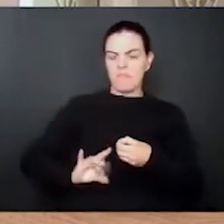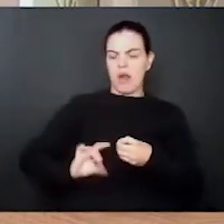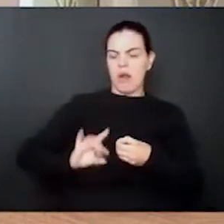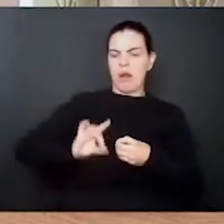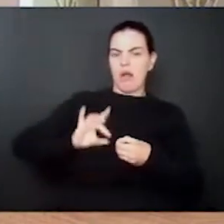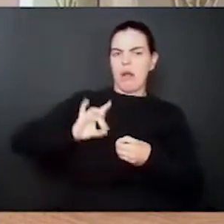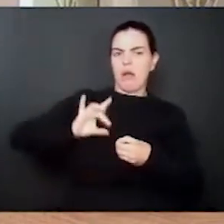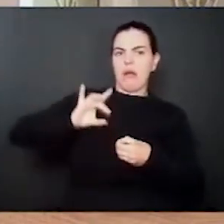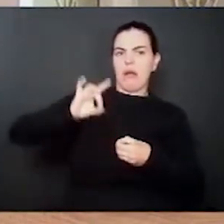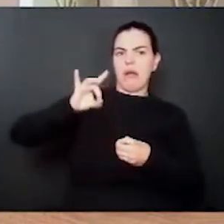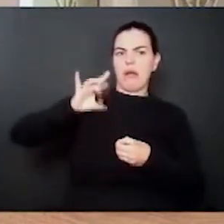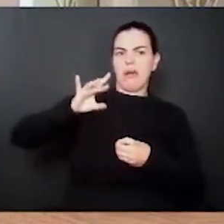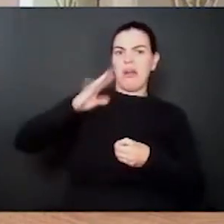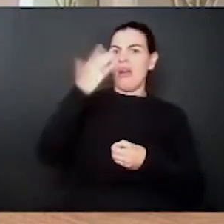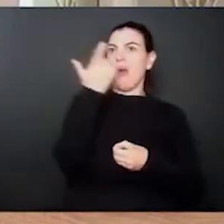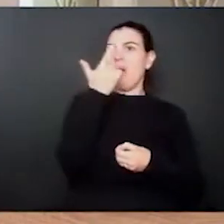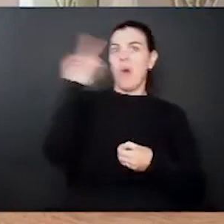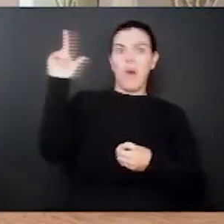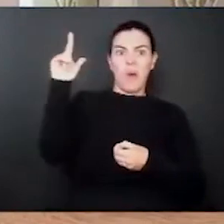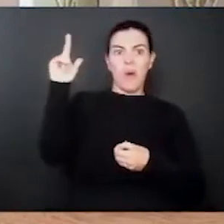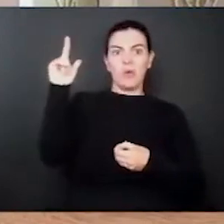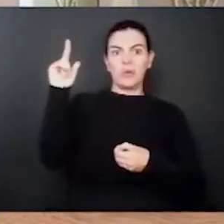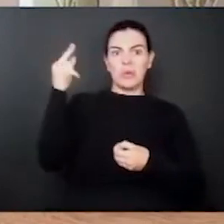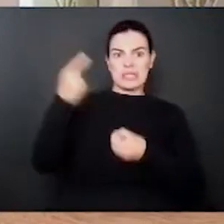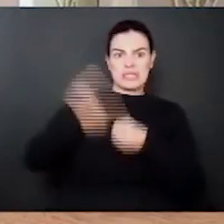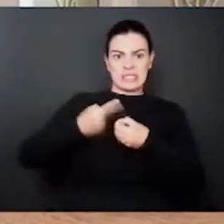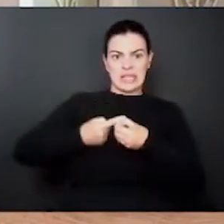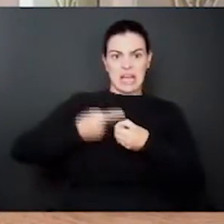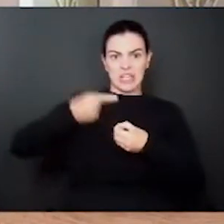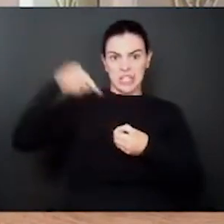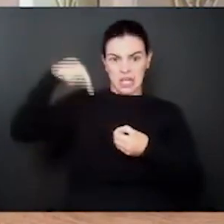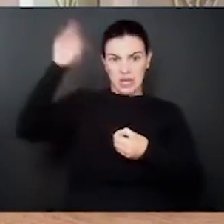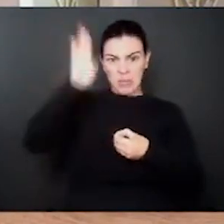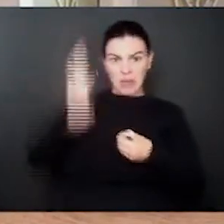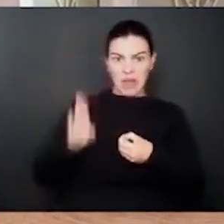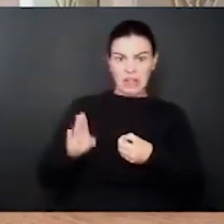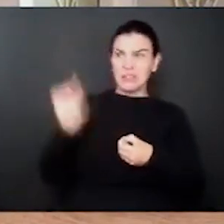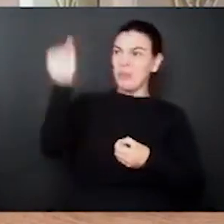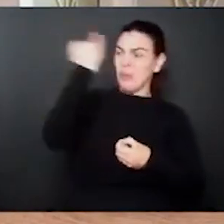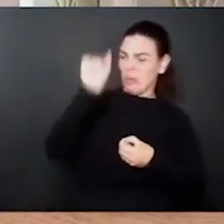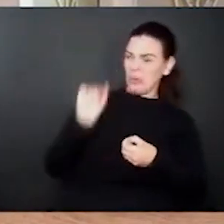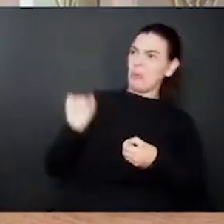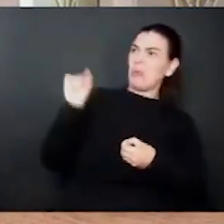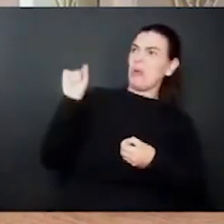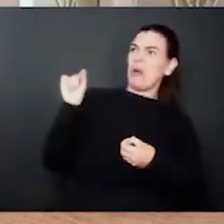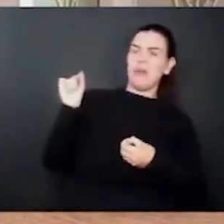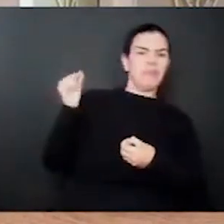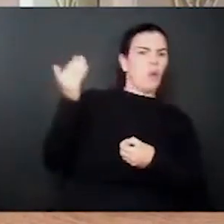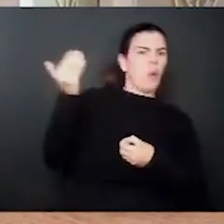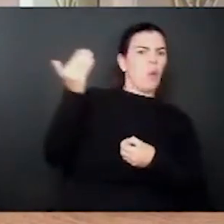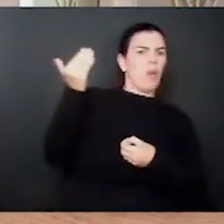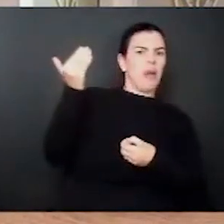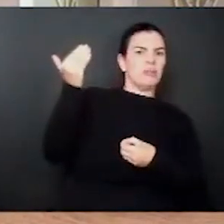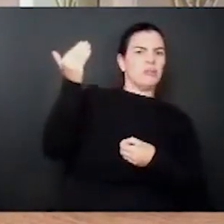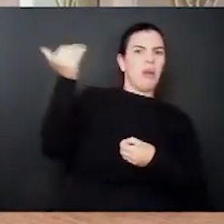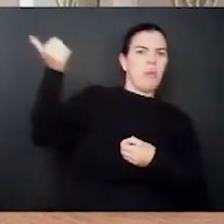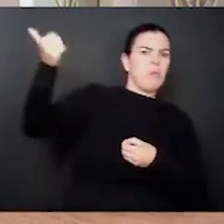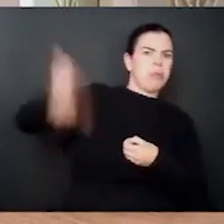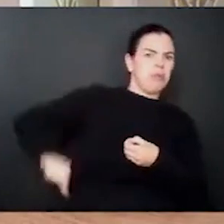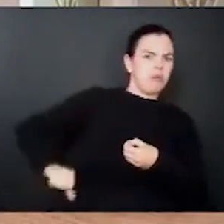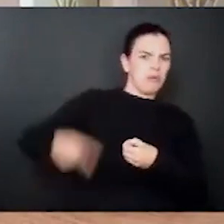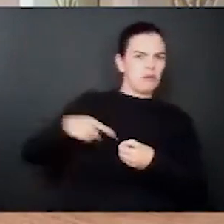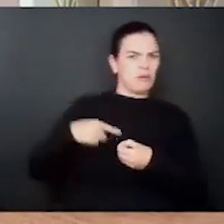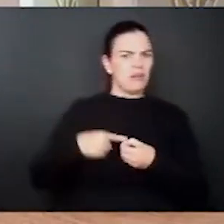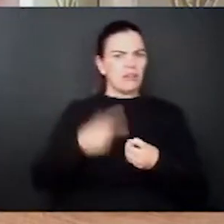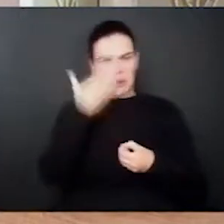comparada a outros municípios do Brasil. Aí vejo uma tragédia na falta de planejamento